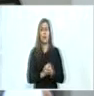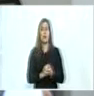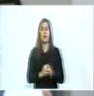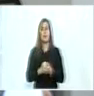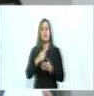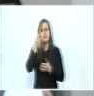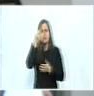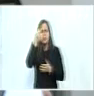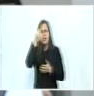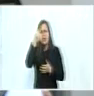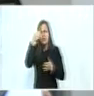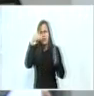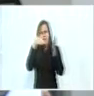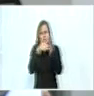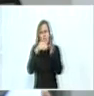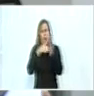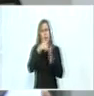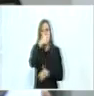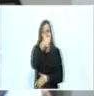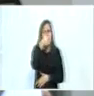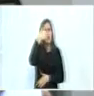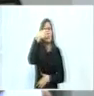de